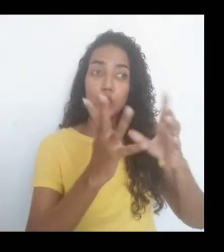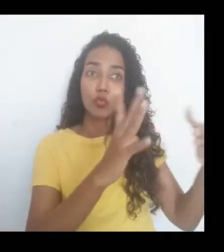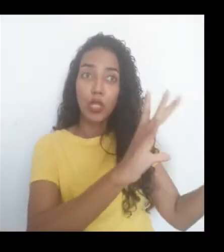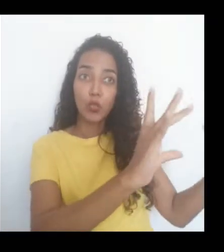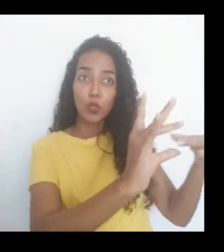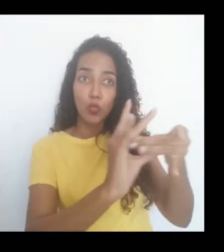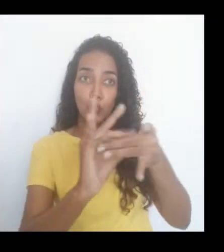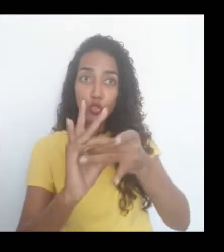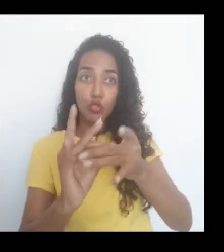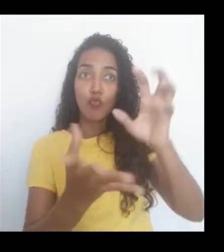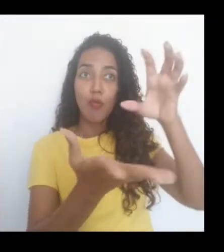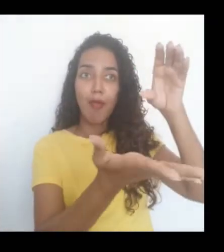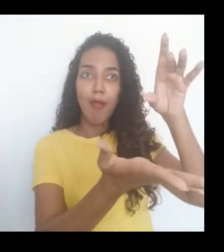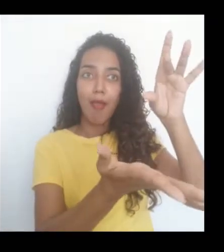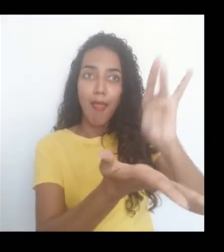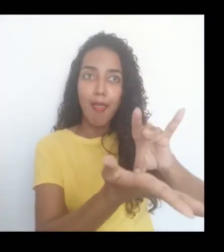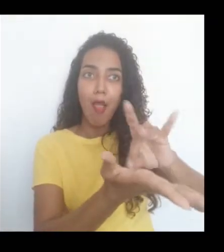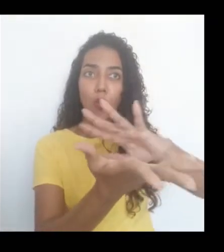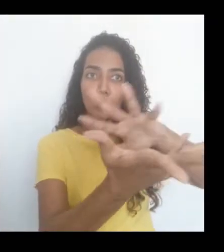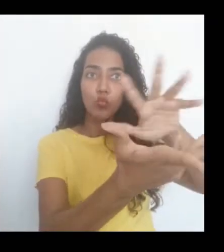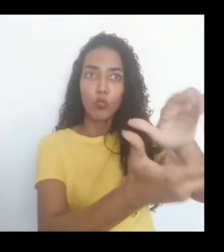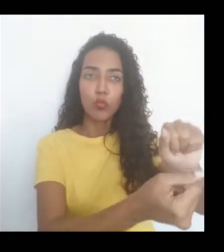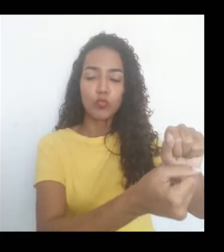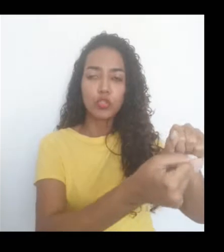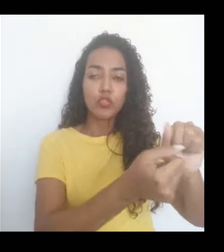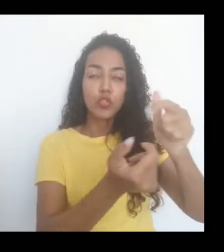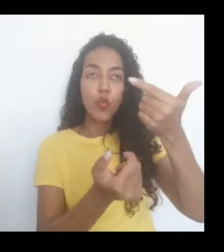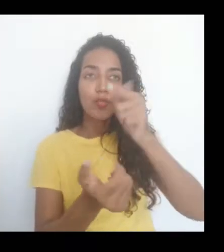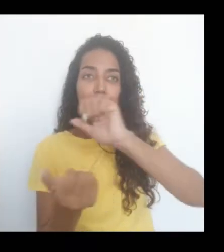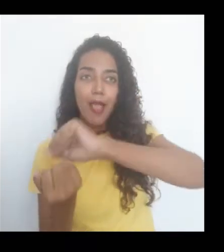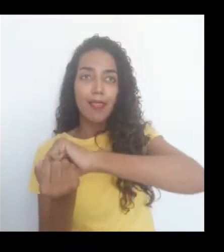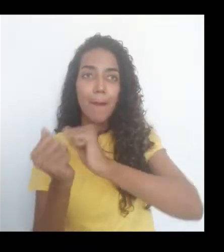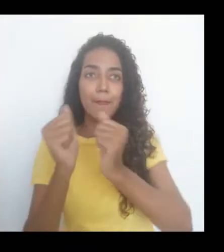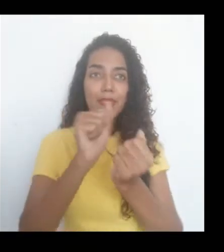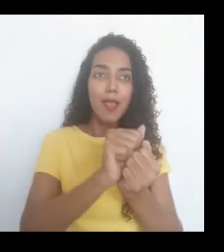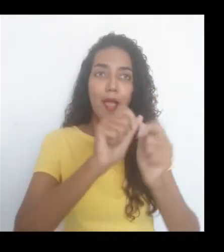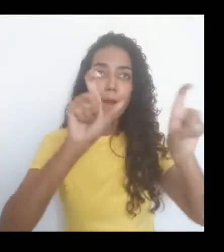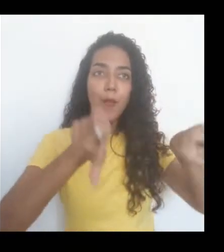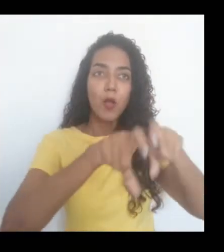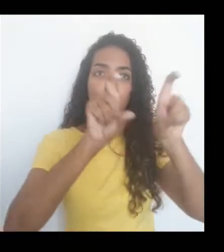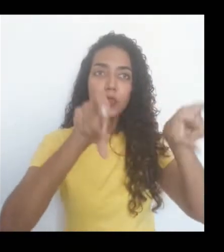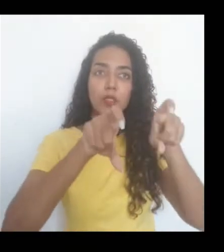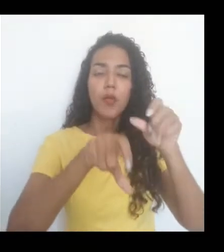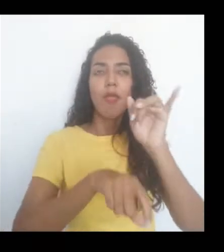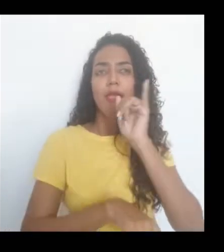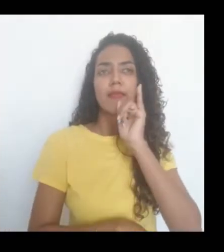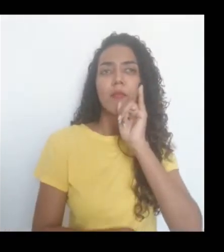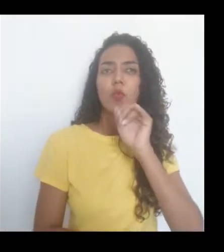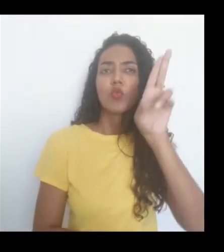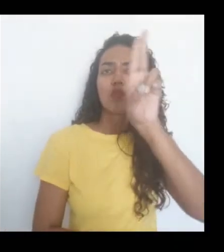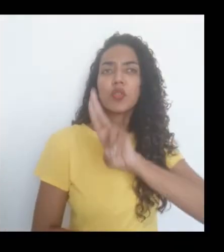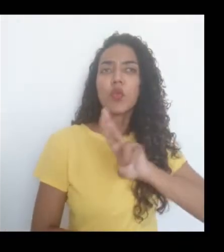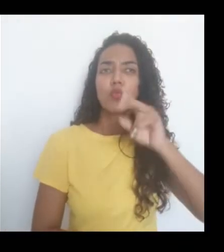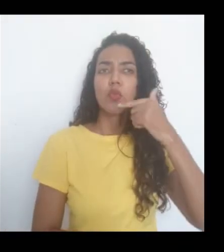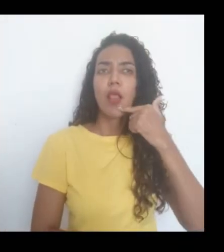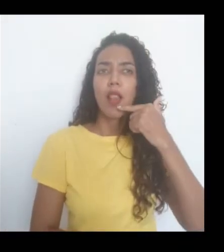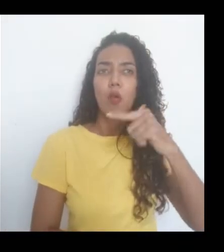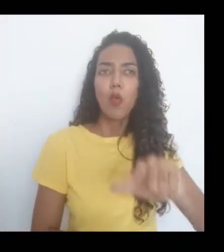mundo computacional. Então, quando você desenvolve a aplicação, por exemplo, em C,